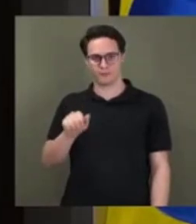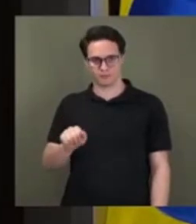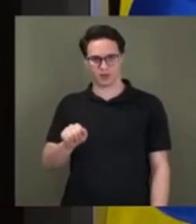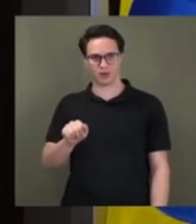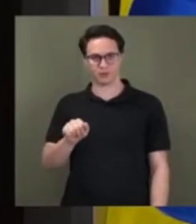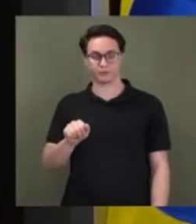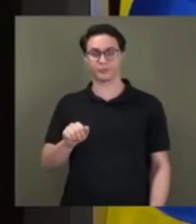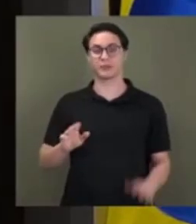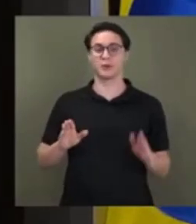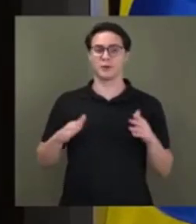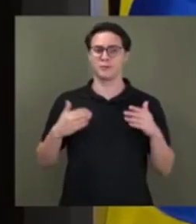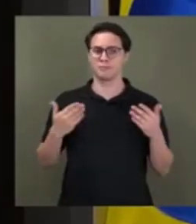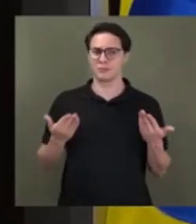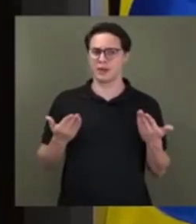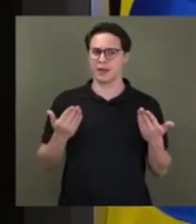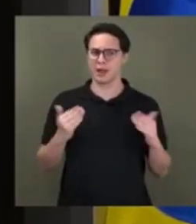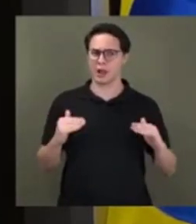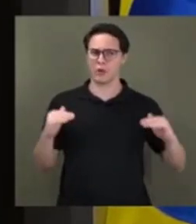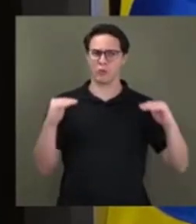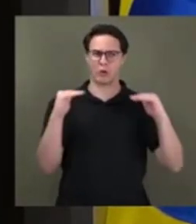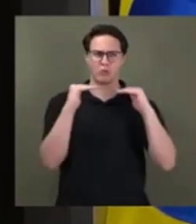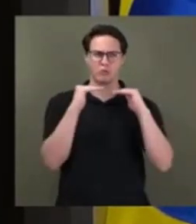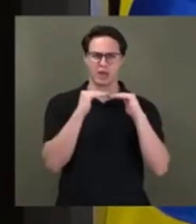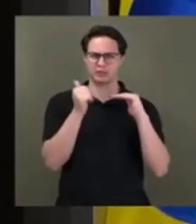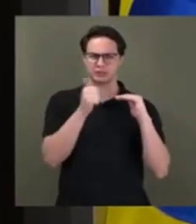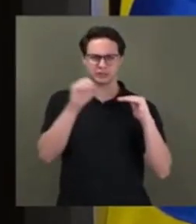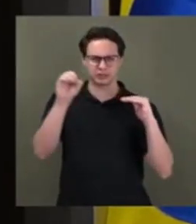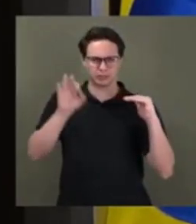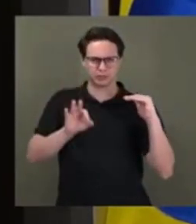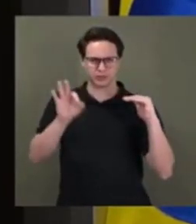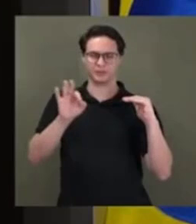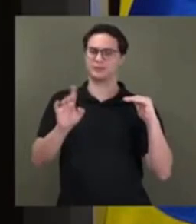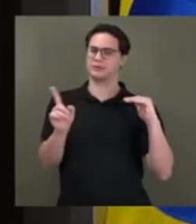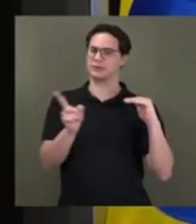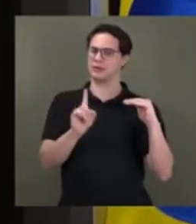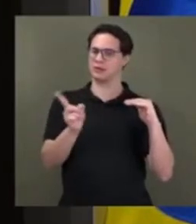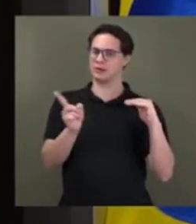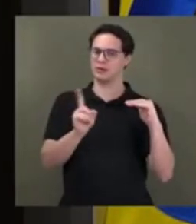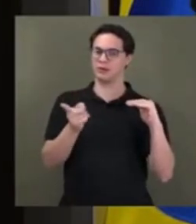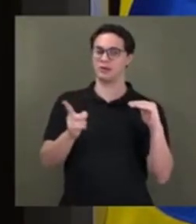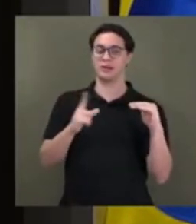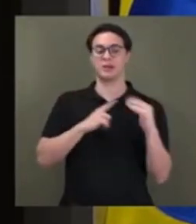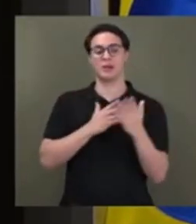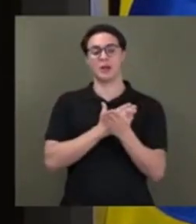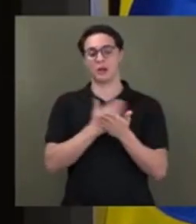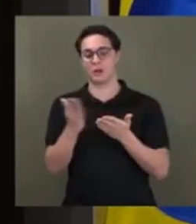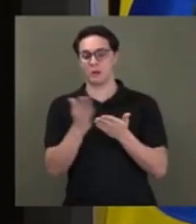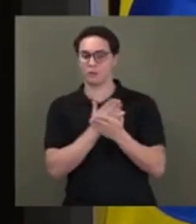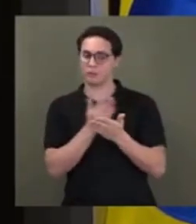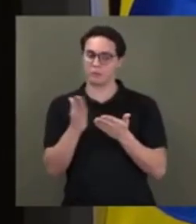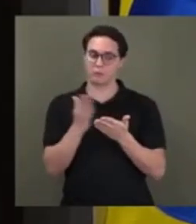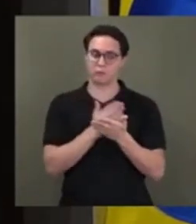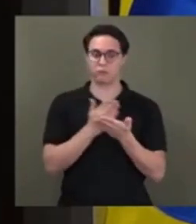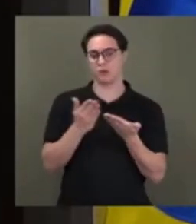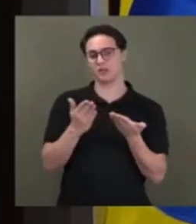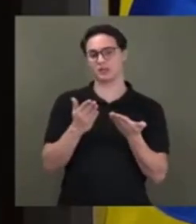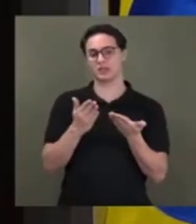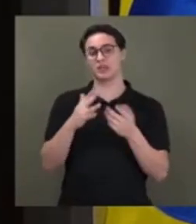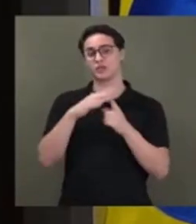não significa igualdade absoluta. Há situações em que a desigualação se